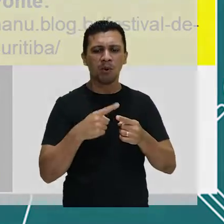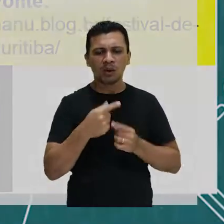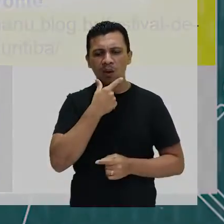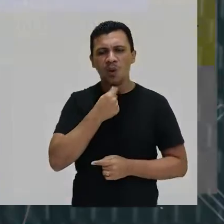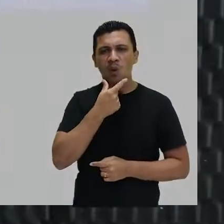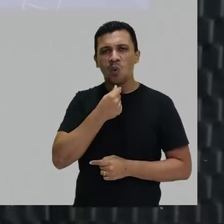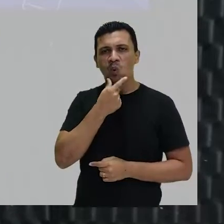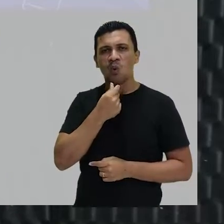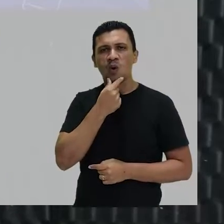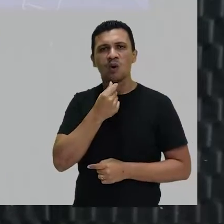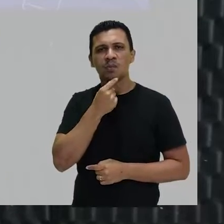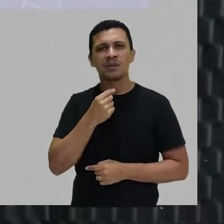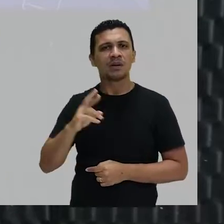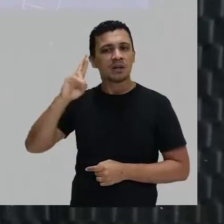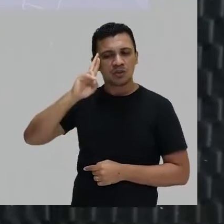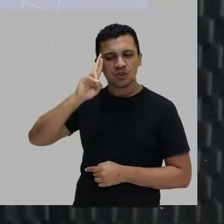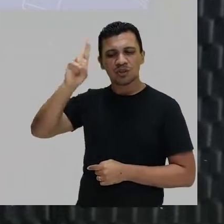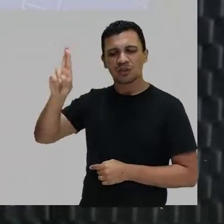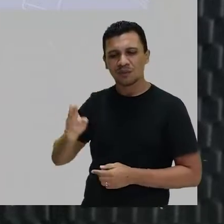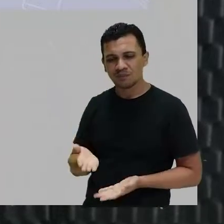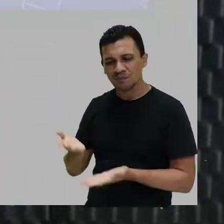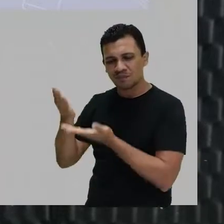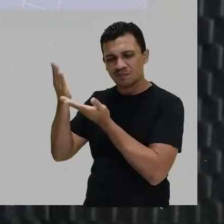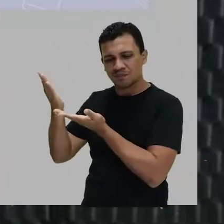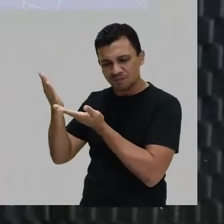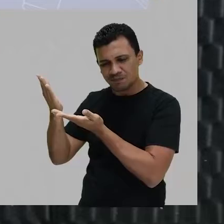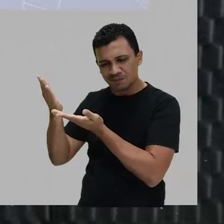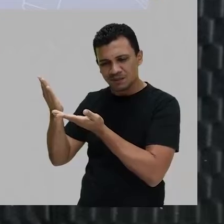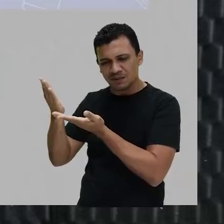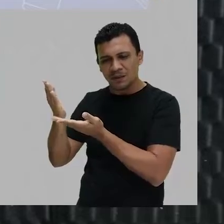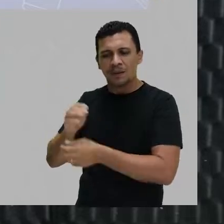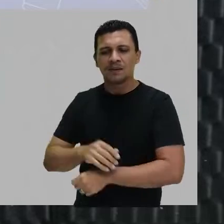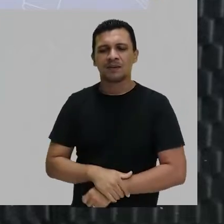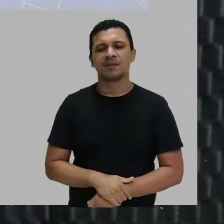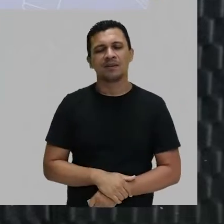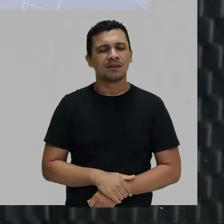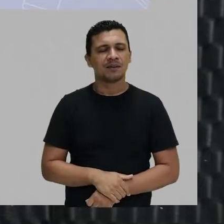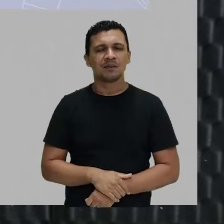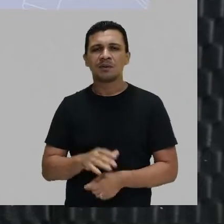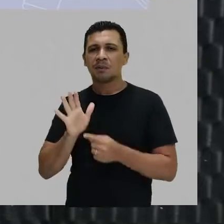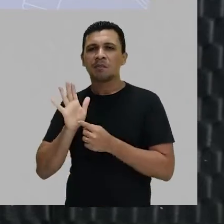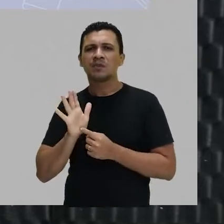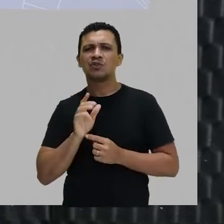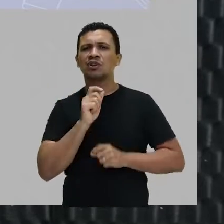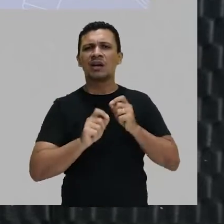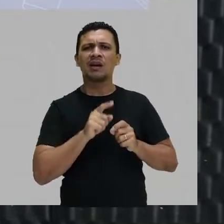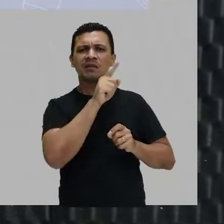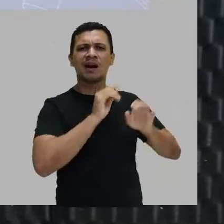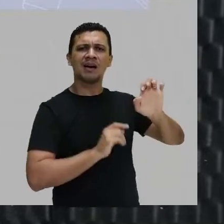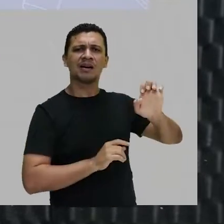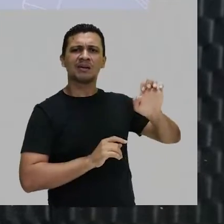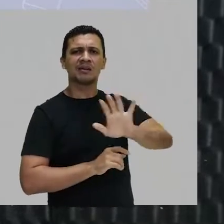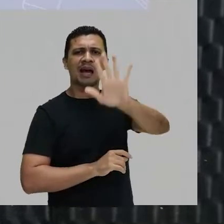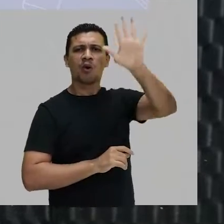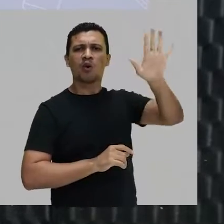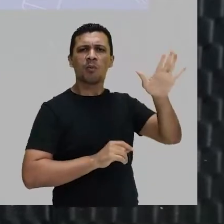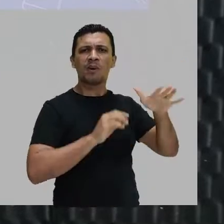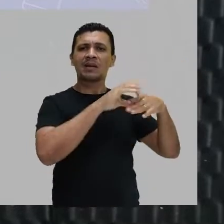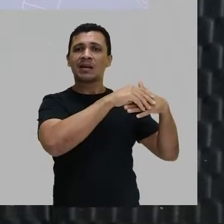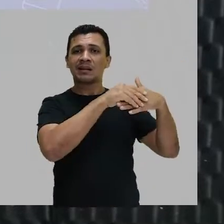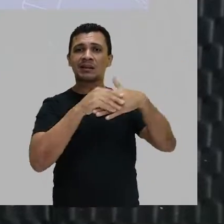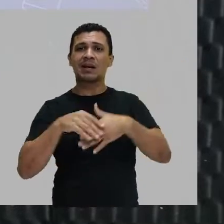chamado Ziembinski, vou repetir a palavra, um diretor polonês chamado Ziembinski, ele traz a estética da Europa e insere no Brasil.